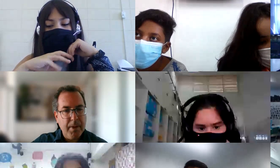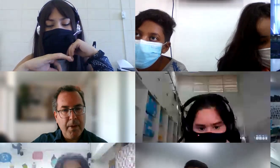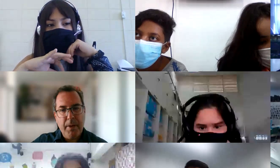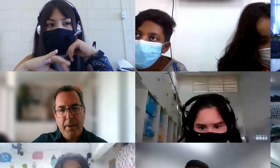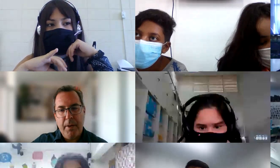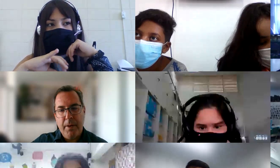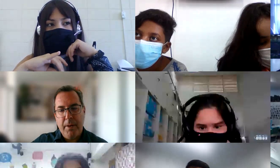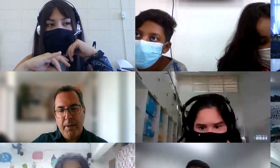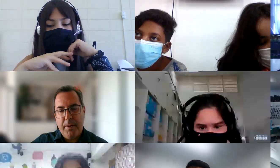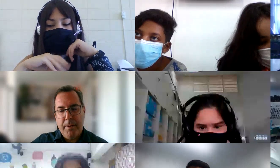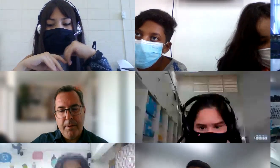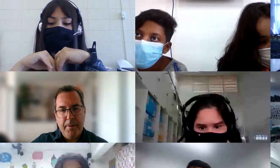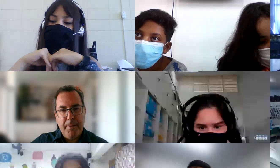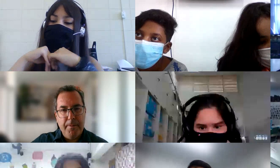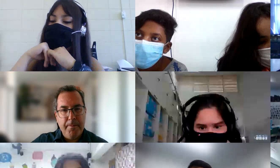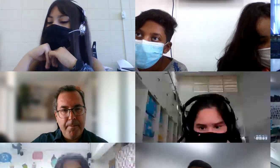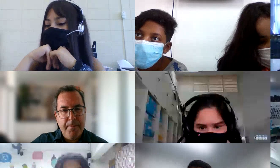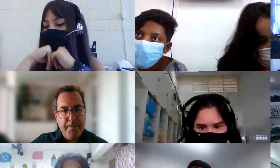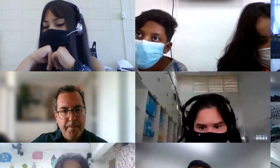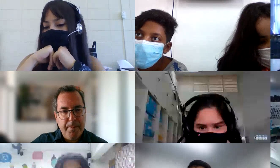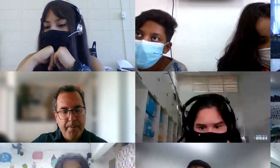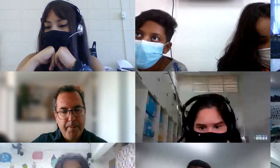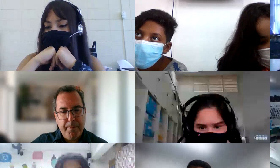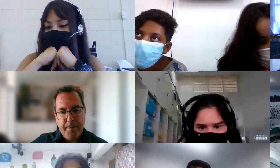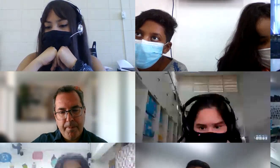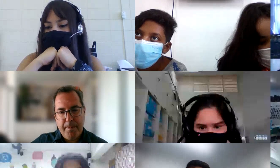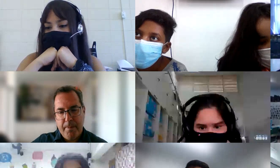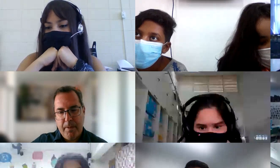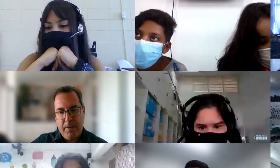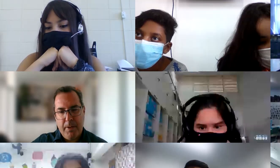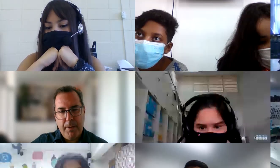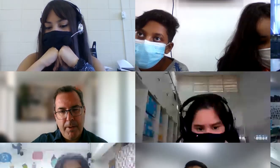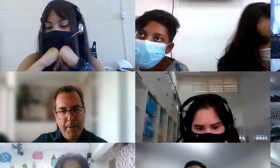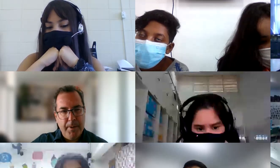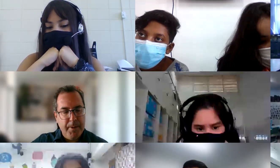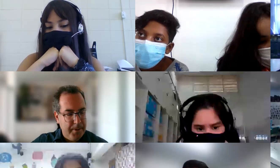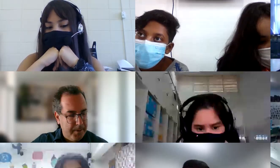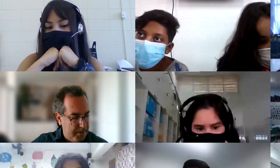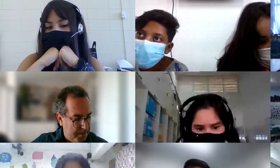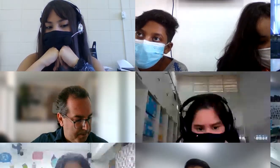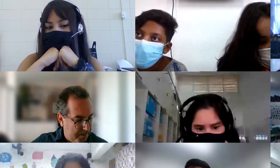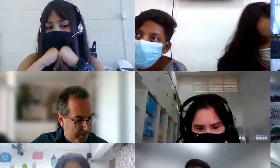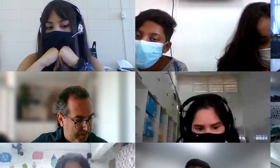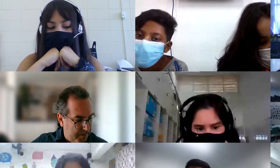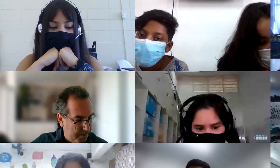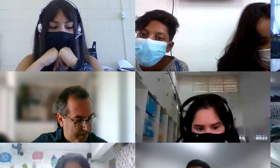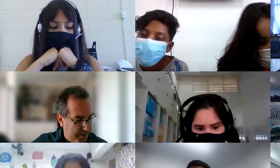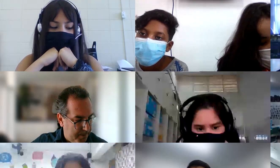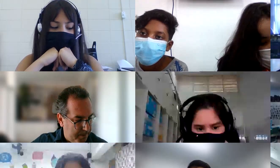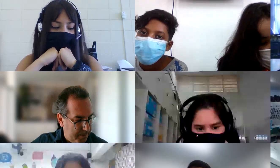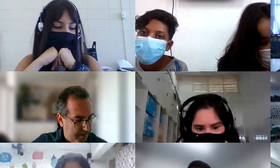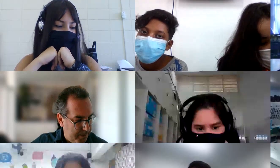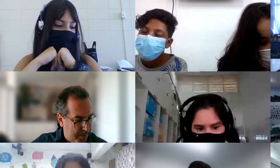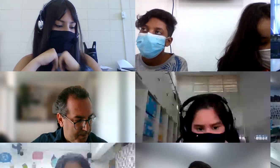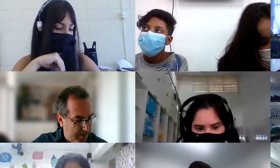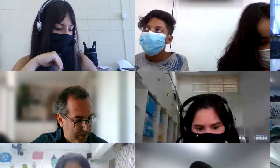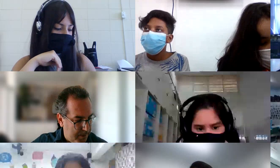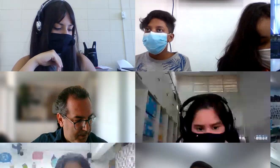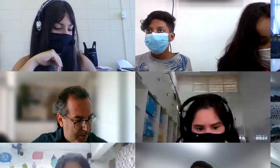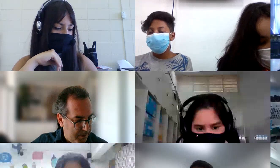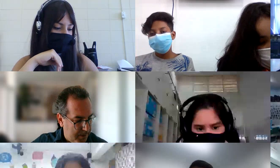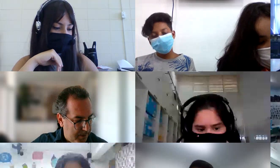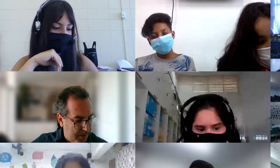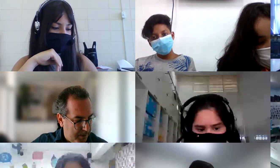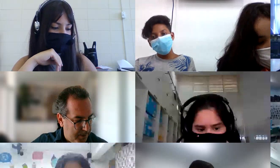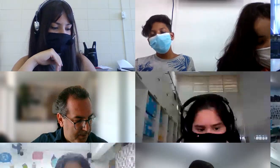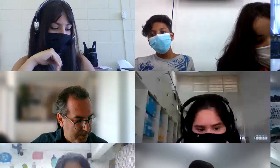gente planejar, organizar, nada mais importante do que termos a informação para isso. E quando falamos dos